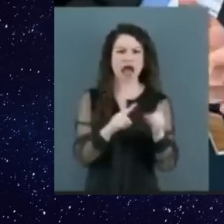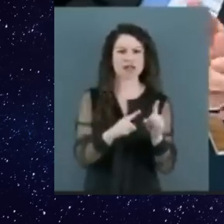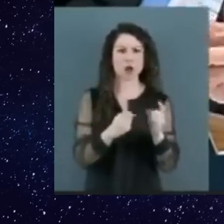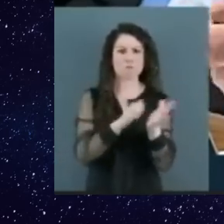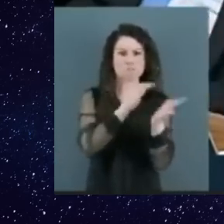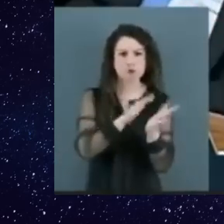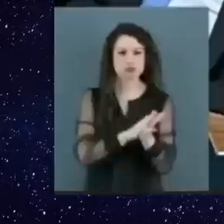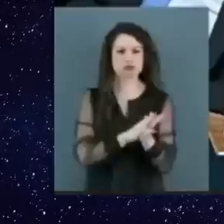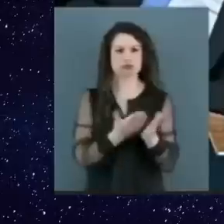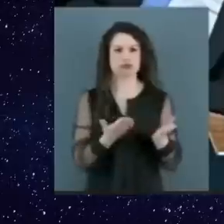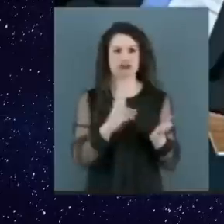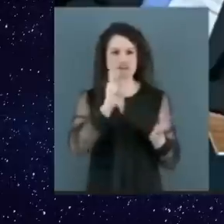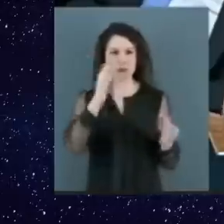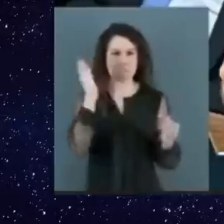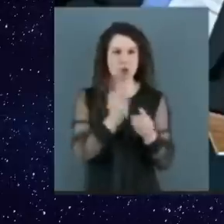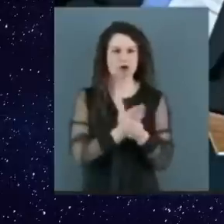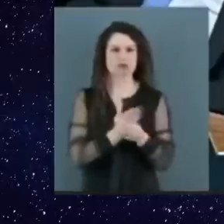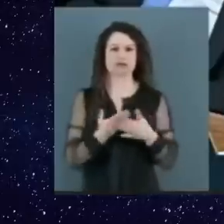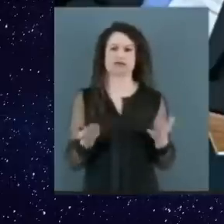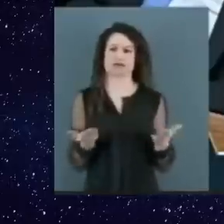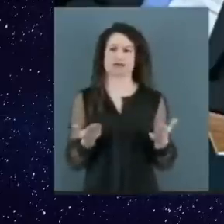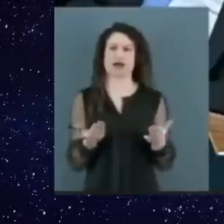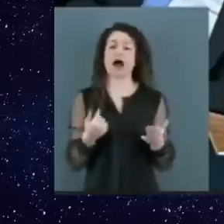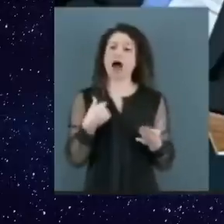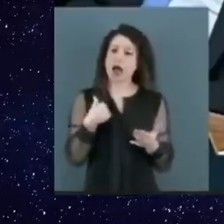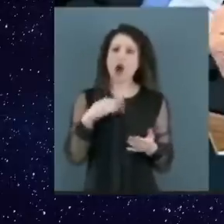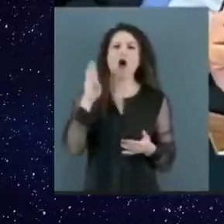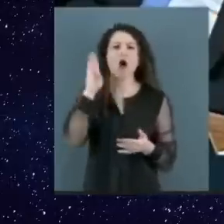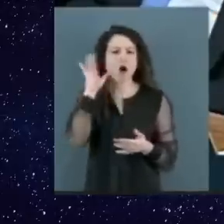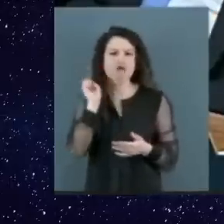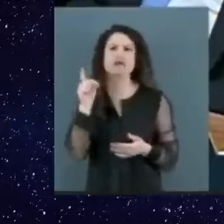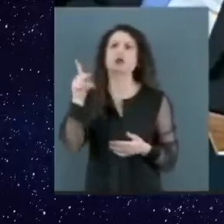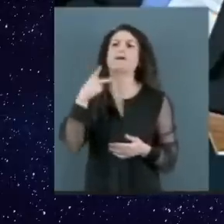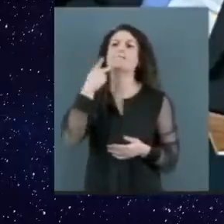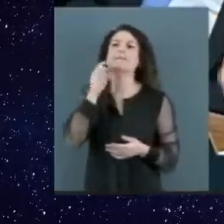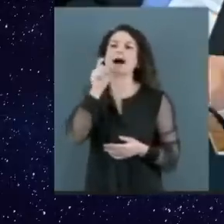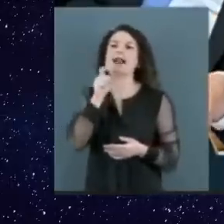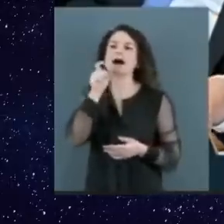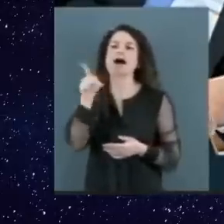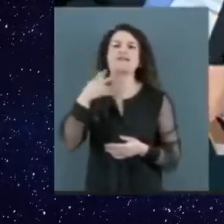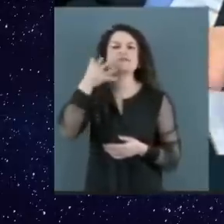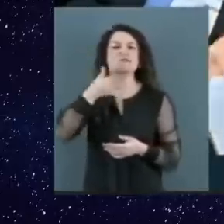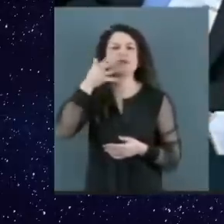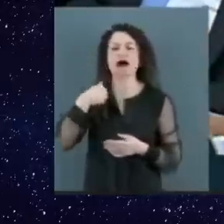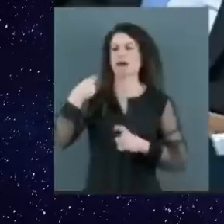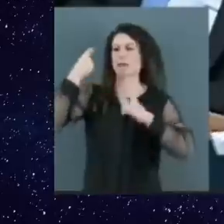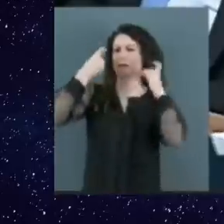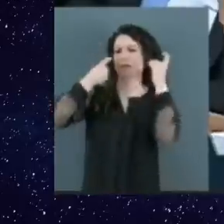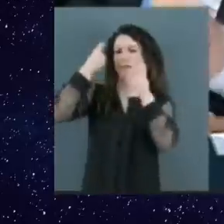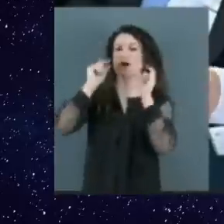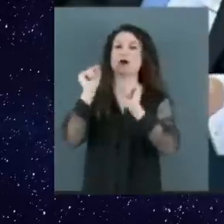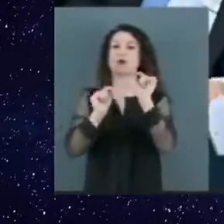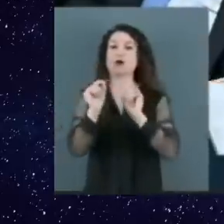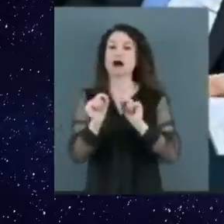foram ameaçadas de ser processadas. E eu ouvi suas palavras aqui e me fiquei preocupado. Porque Vossa Excelência disse que elas